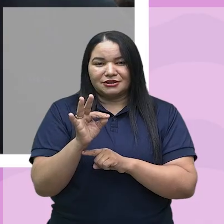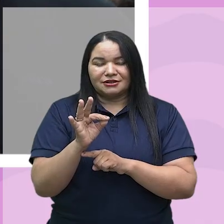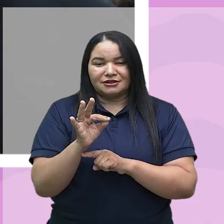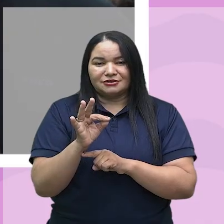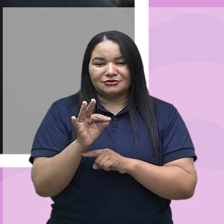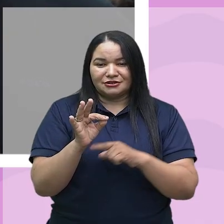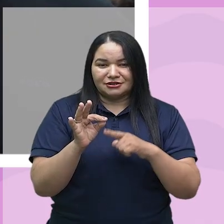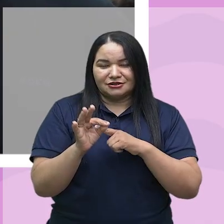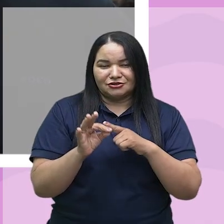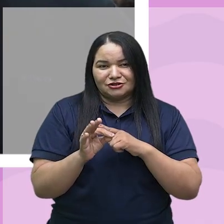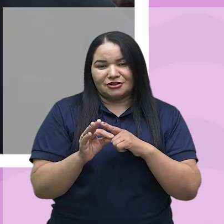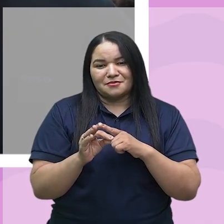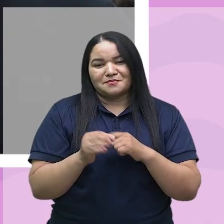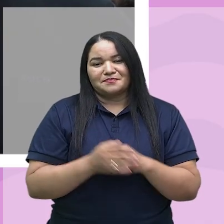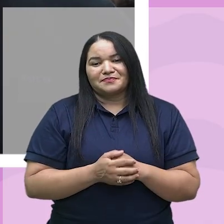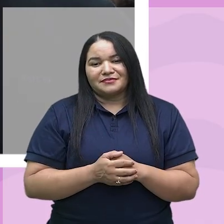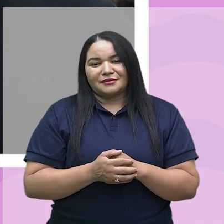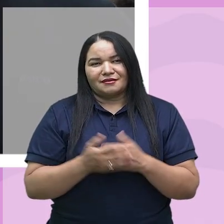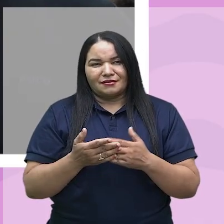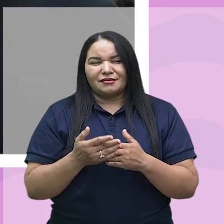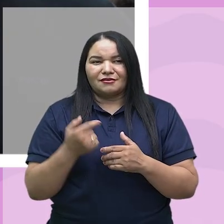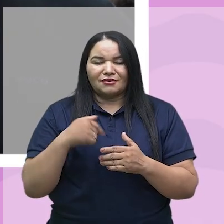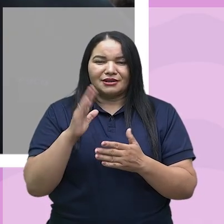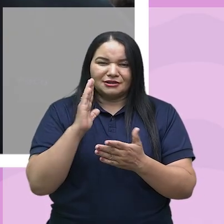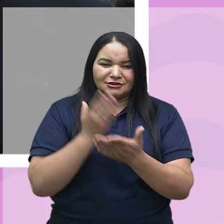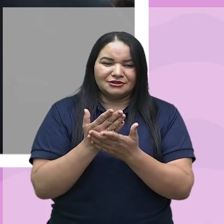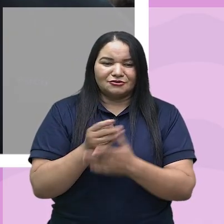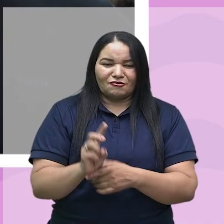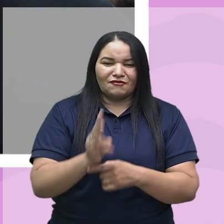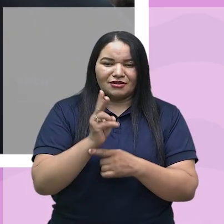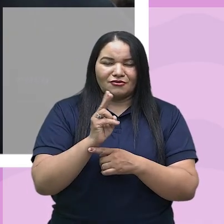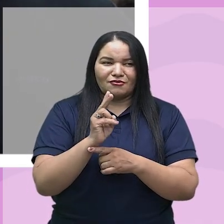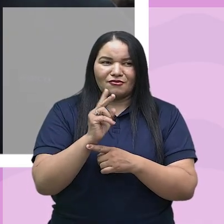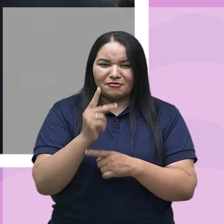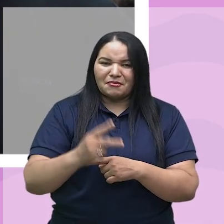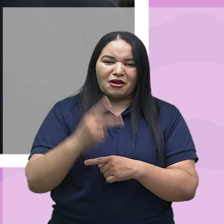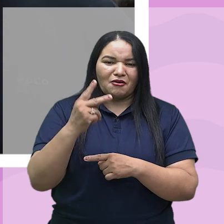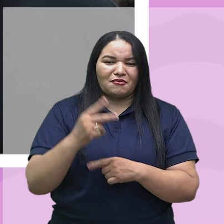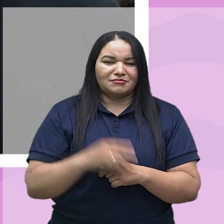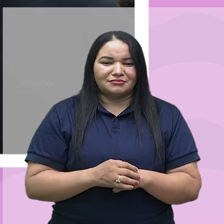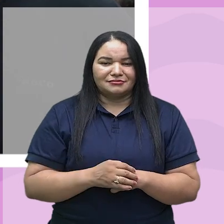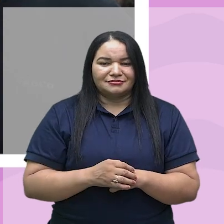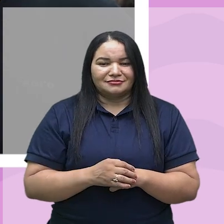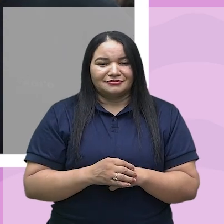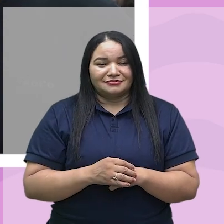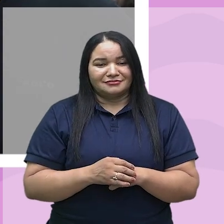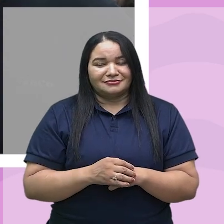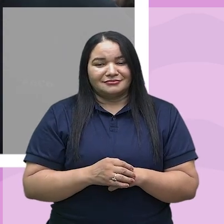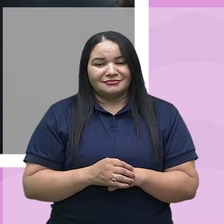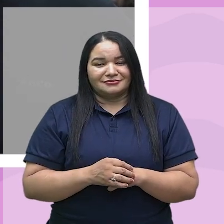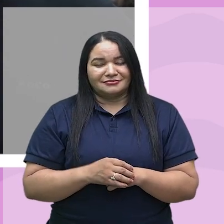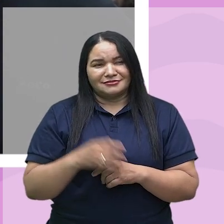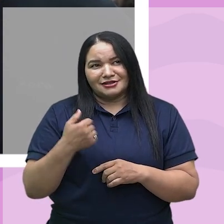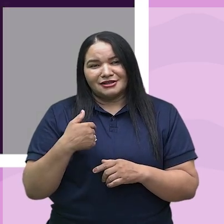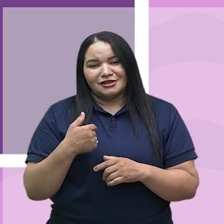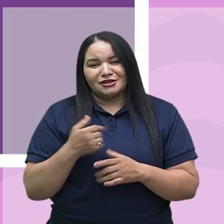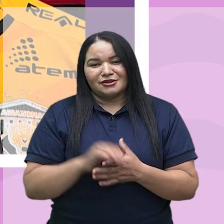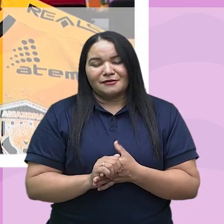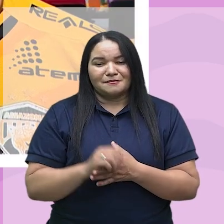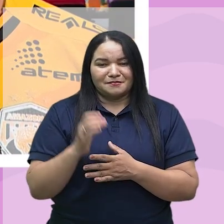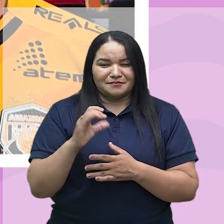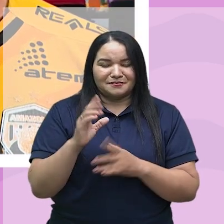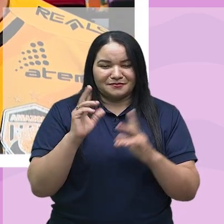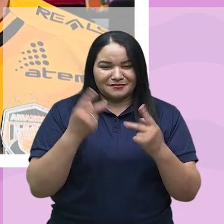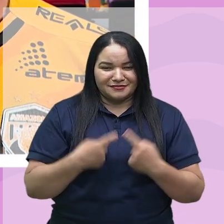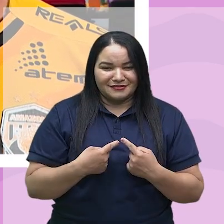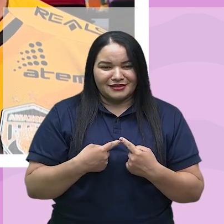mais 30% em cima do que já tinha sofrido acréscimo. Então, acredito que esse valor ele vai ser maior.